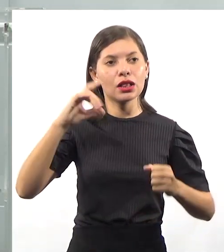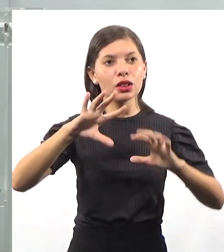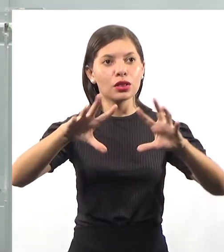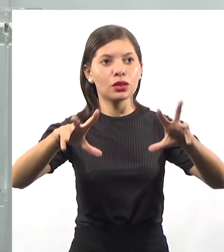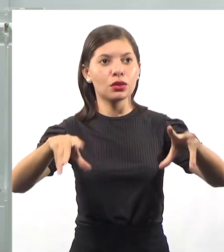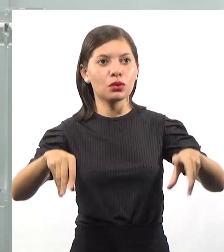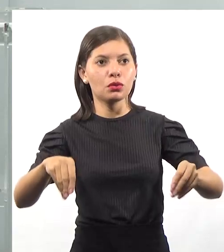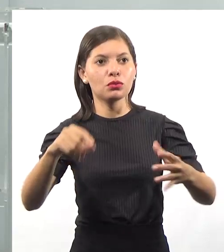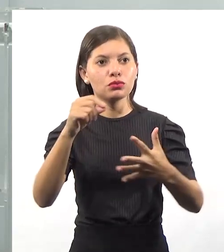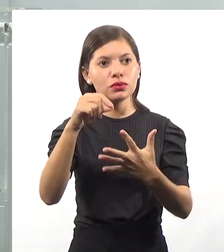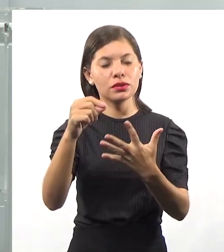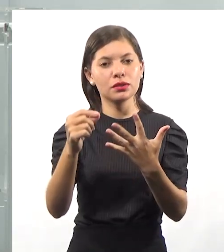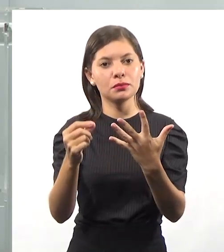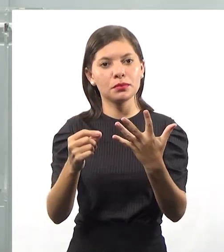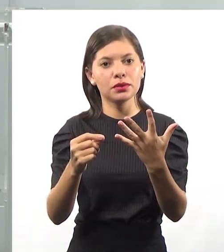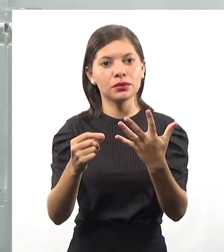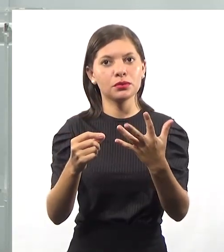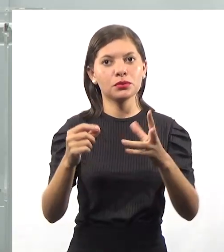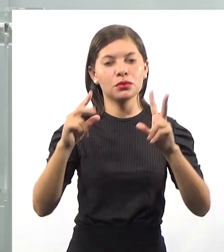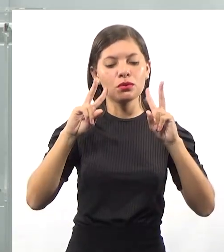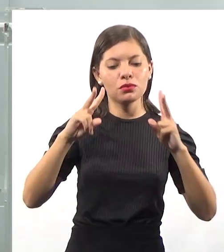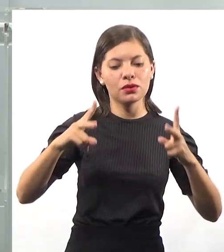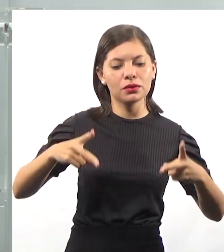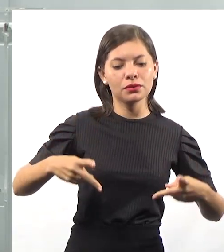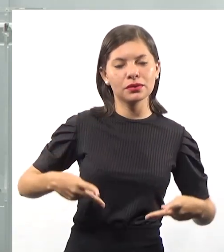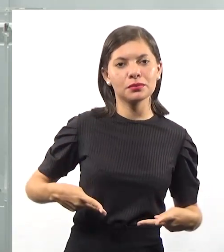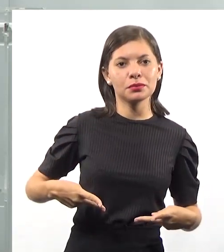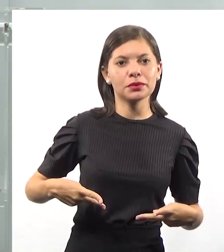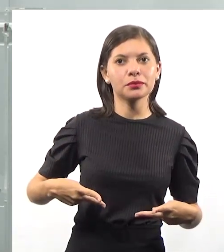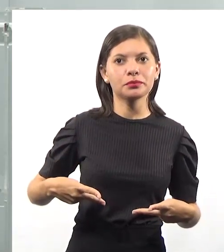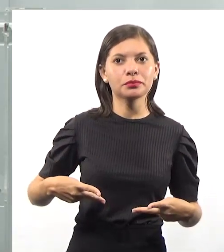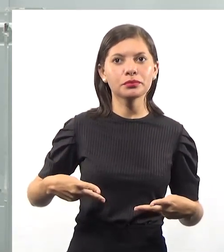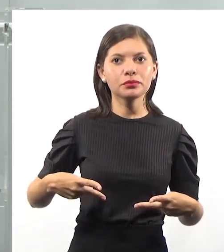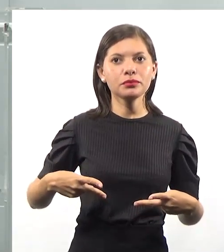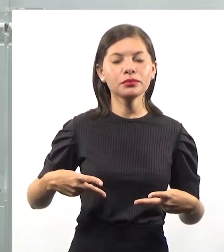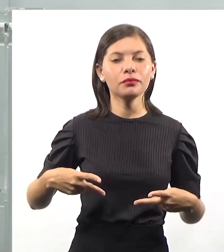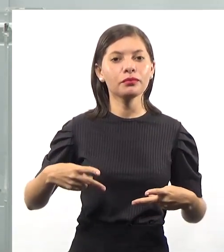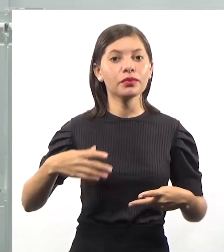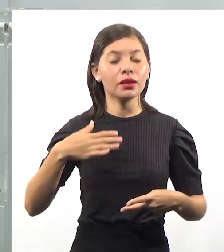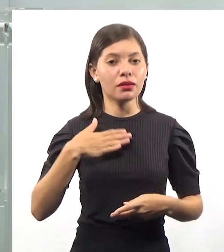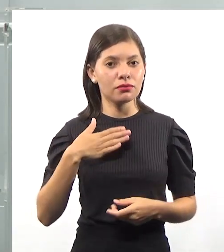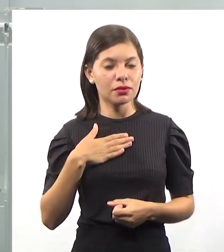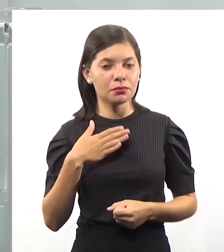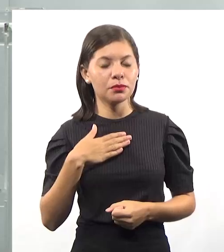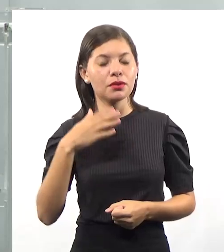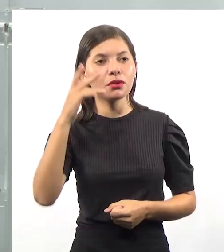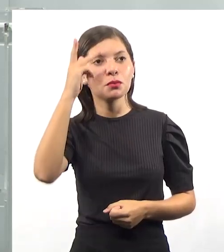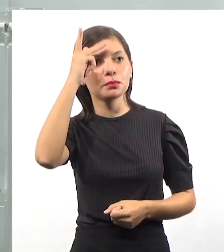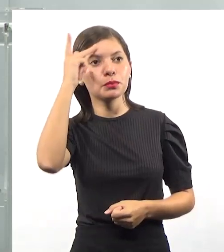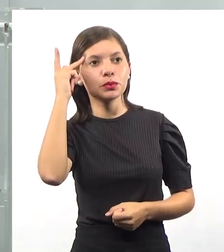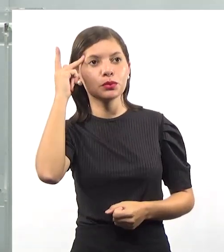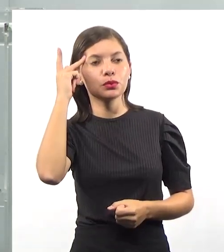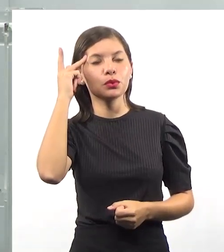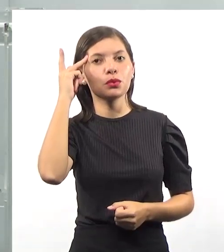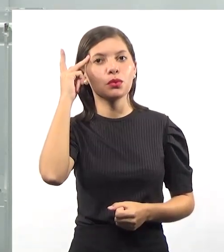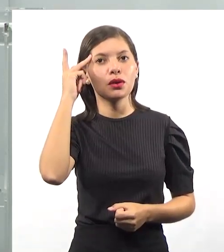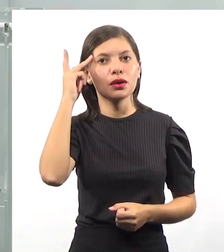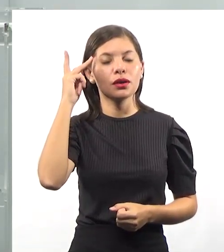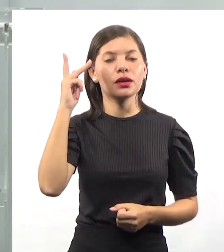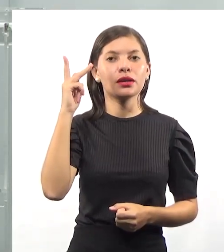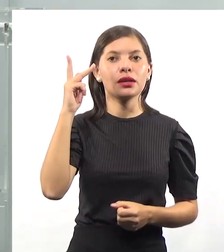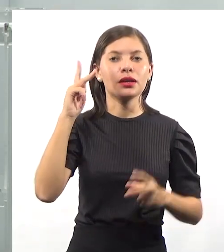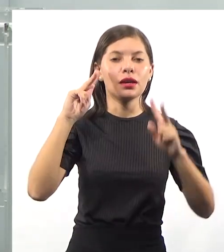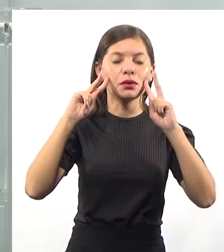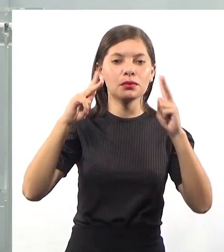que conduzam ao reconhecimento dos sentidos, ao reconhecimento da sua estrutura física e ao reconhecimento desse